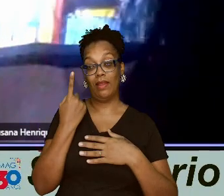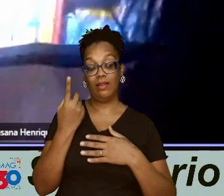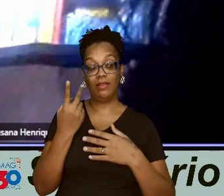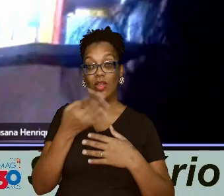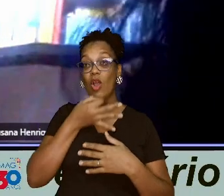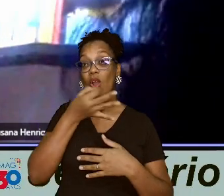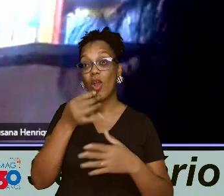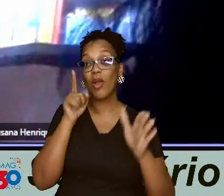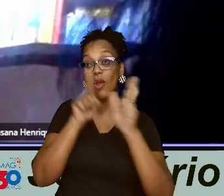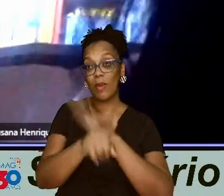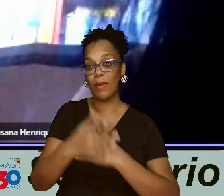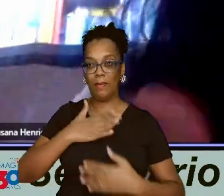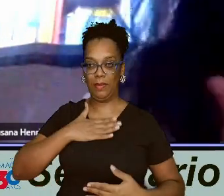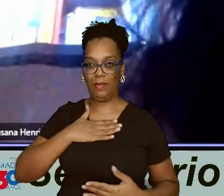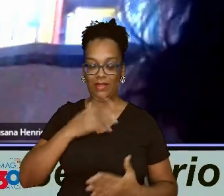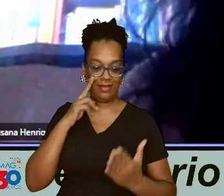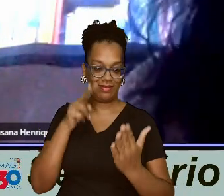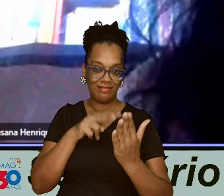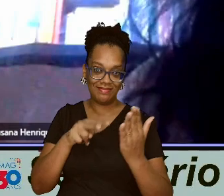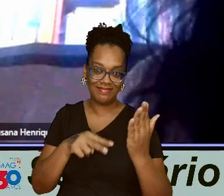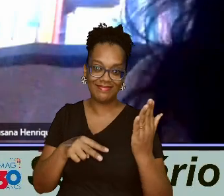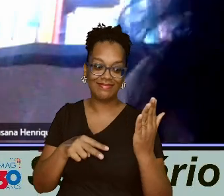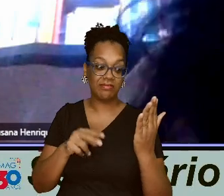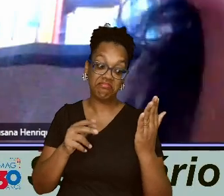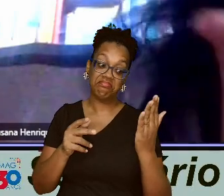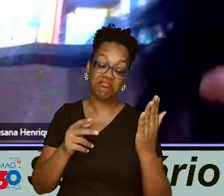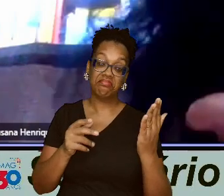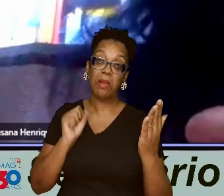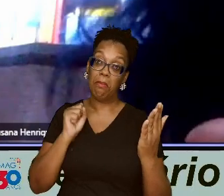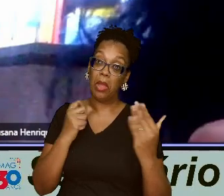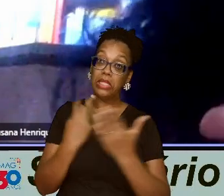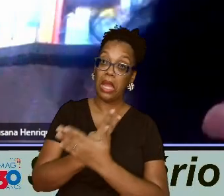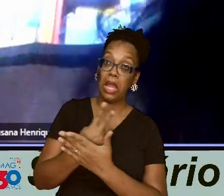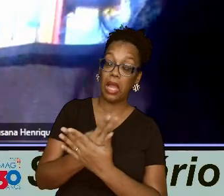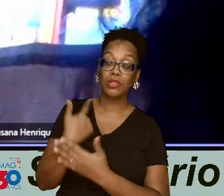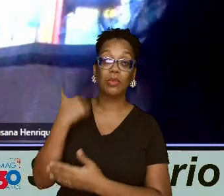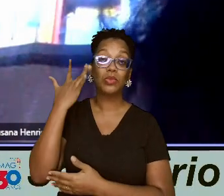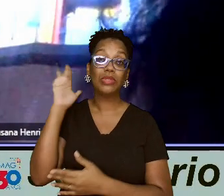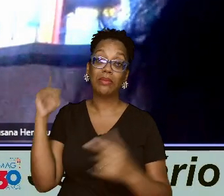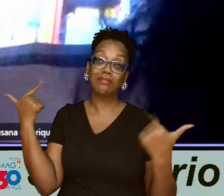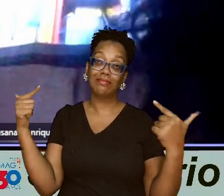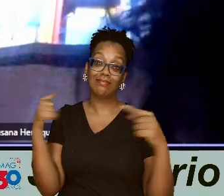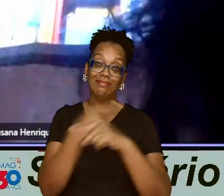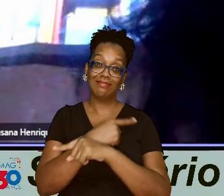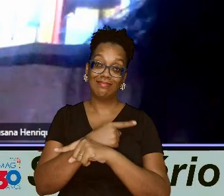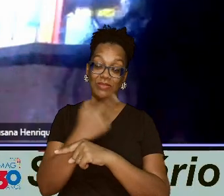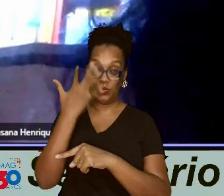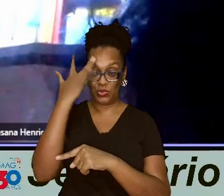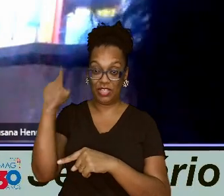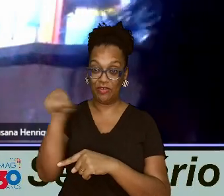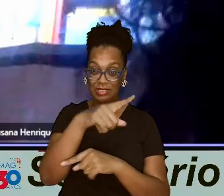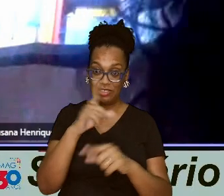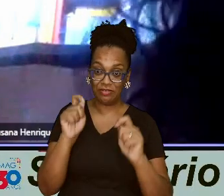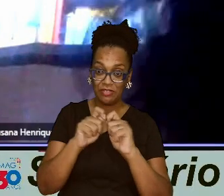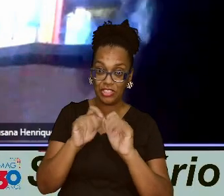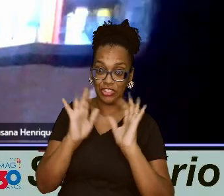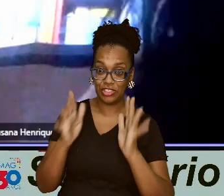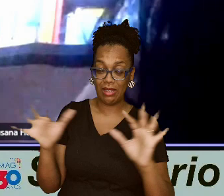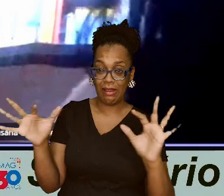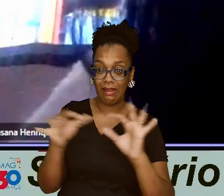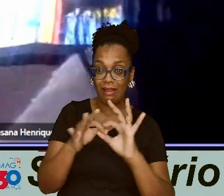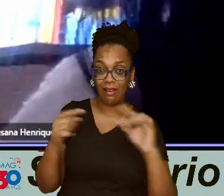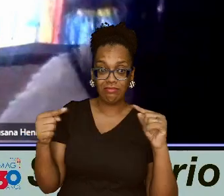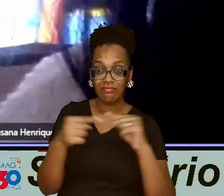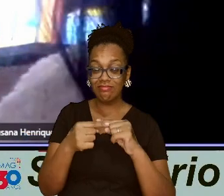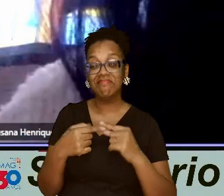uma reação que eu tive ao dado de vocês, que pode ser equivocada, por quê? Porque eu não tenho esse cruzamento, não sei nem se vocês têm, mas eu fiquei bem